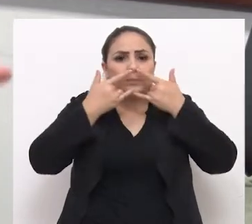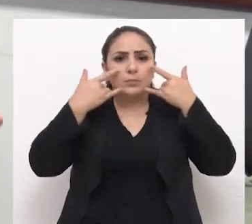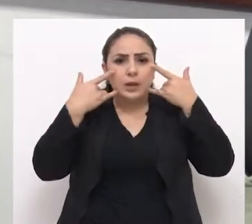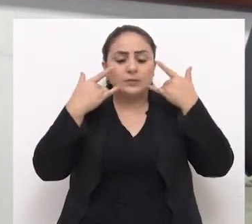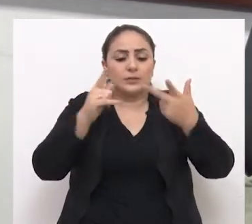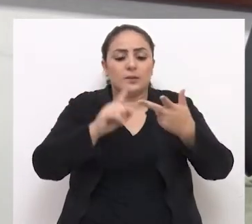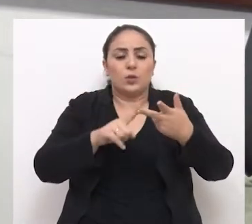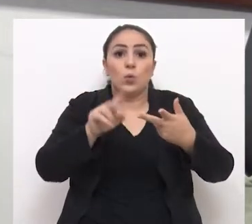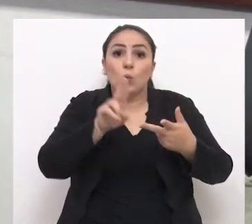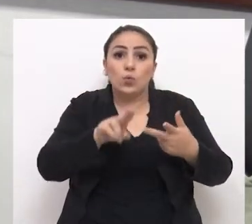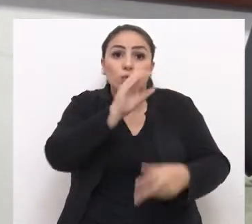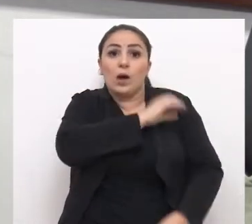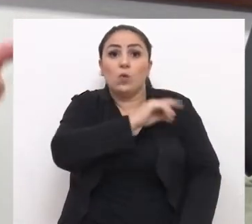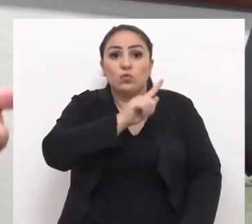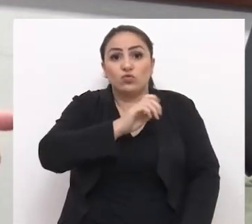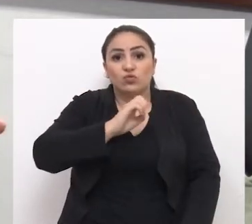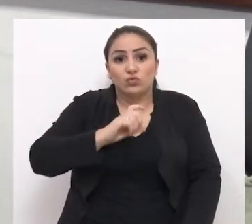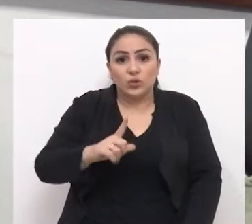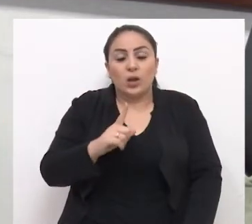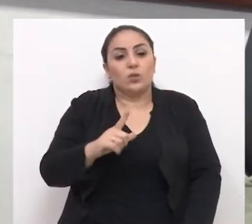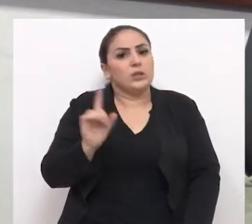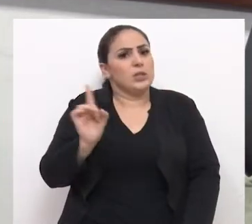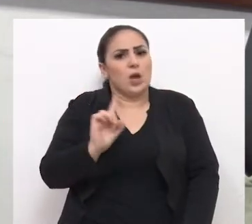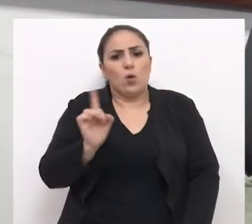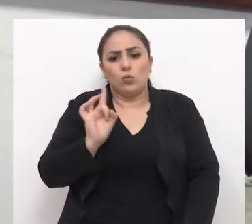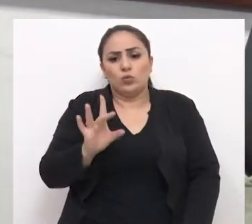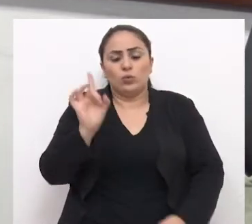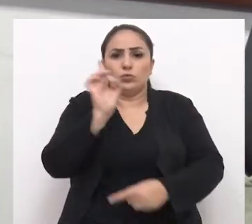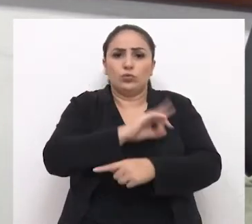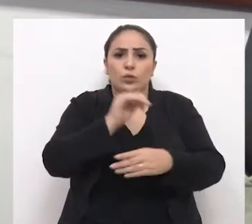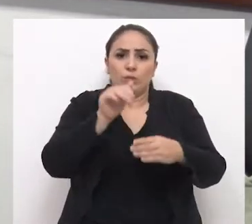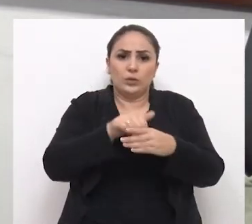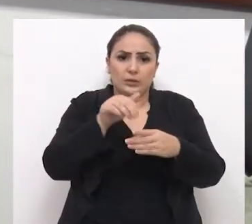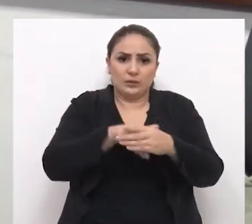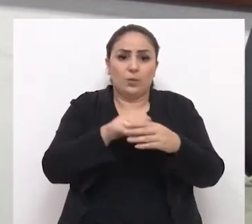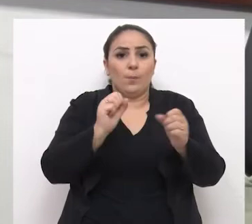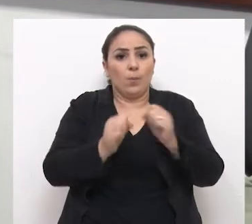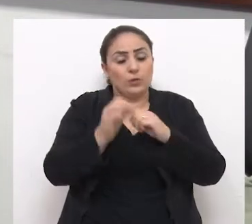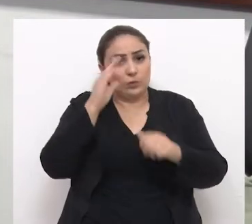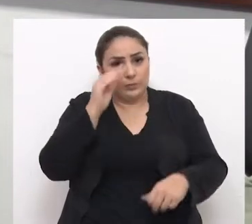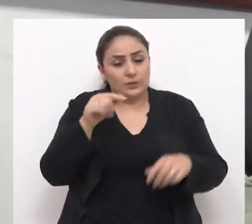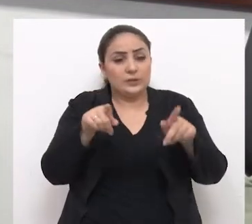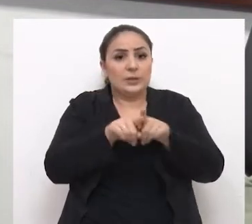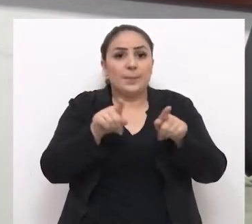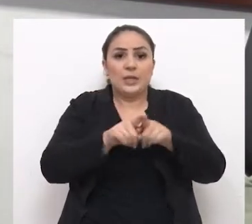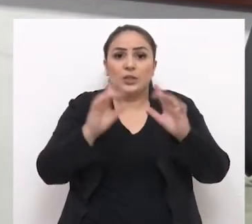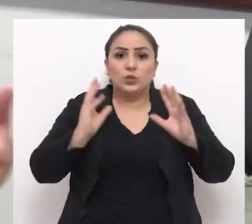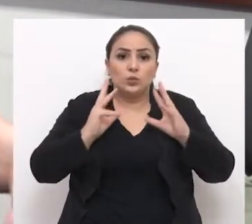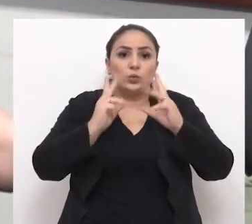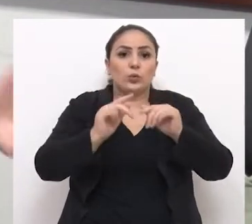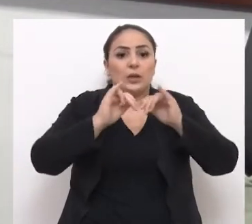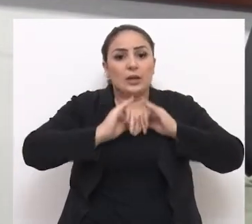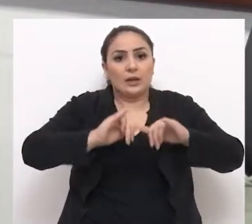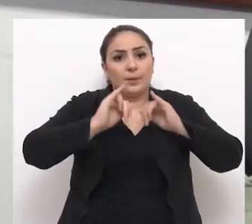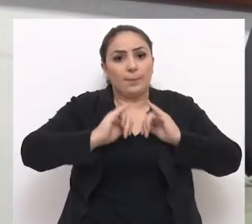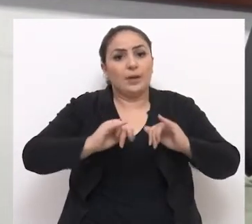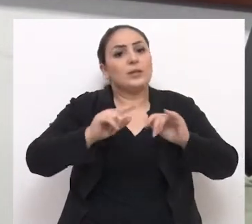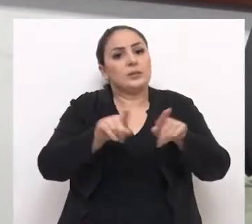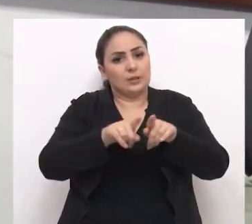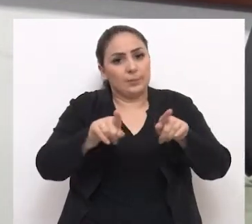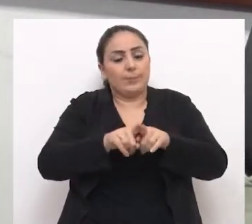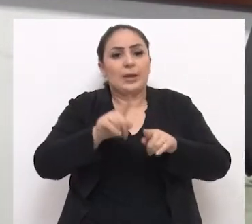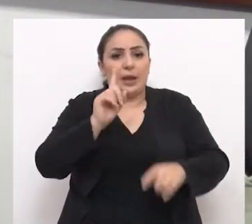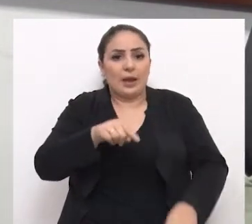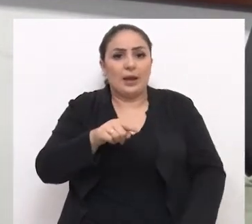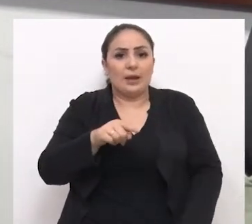uso de máscara, o uso de álcool gel, que não só no dia da votação isso seja observado, mas que durante toda a campanha